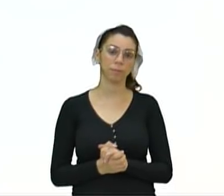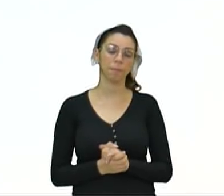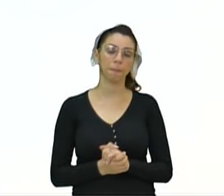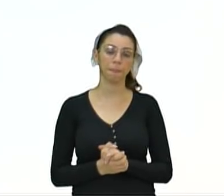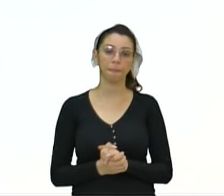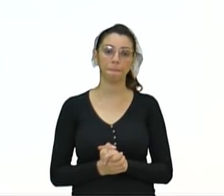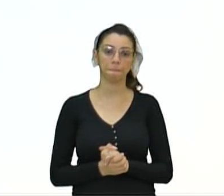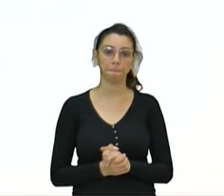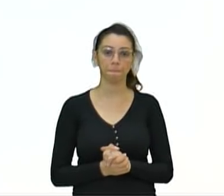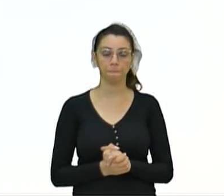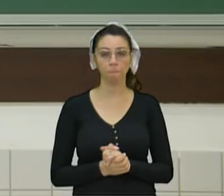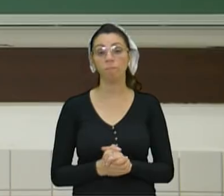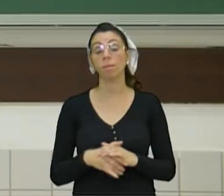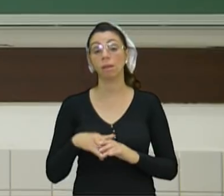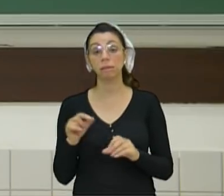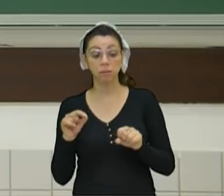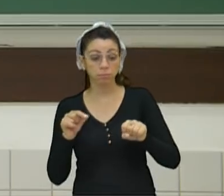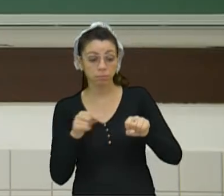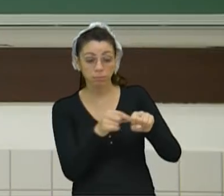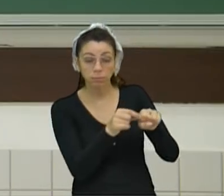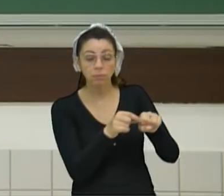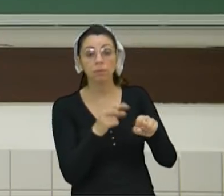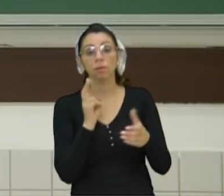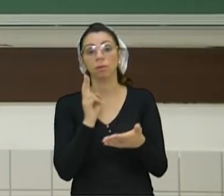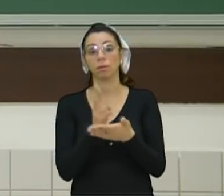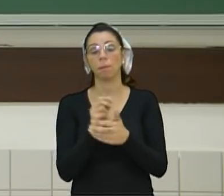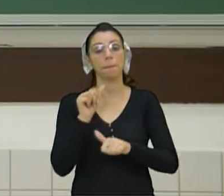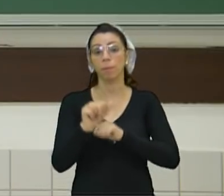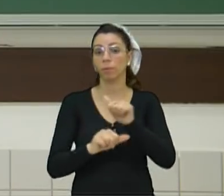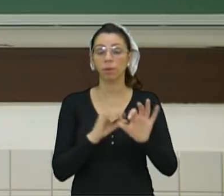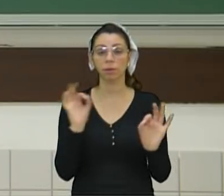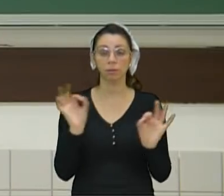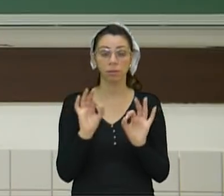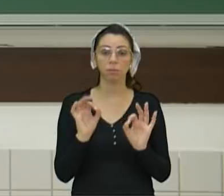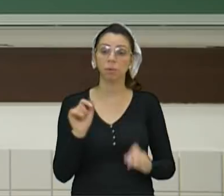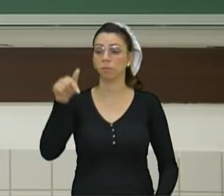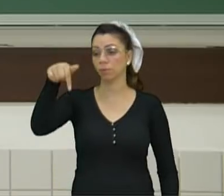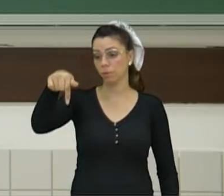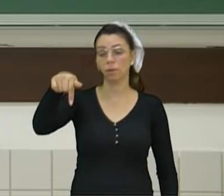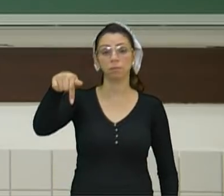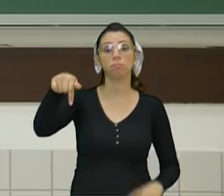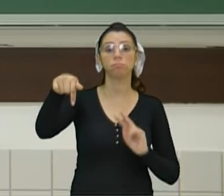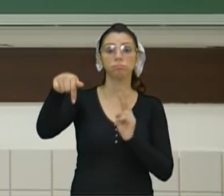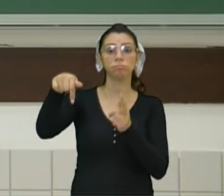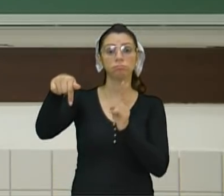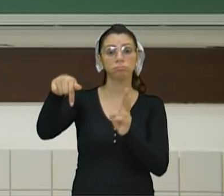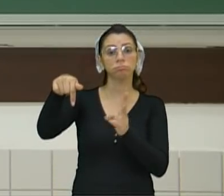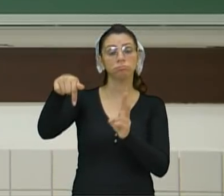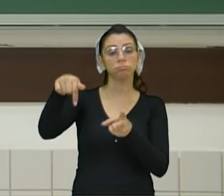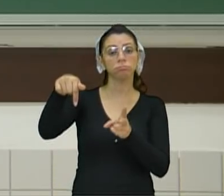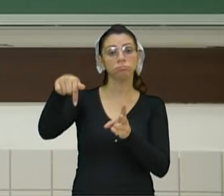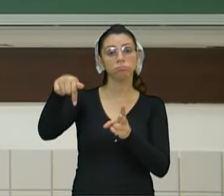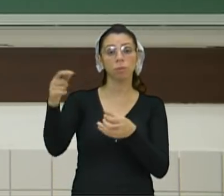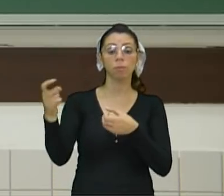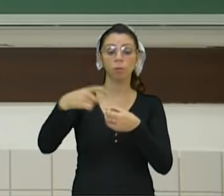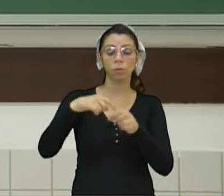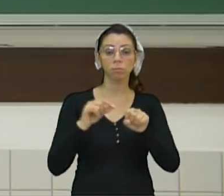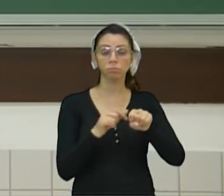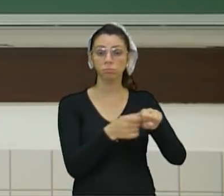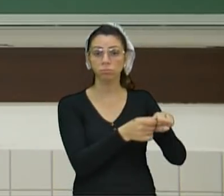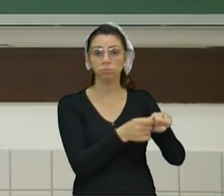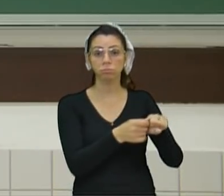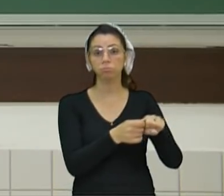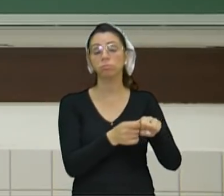foi reposto. Se ele foi reposto, não vai mudar. Eu tinha 7 parafusos, eu coloquei ele lá novamente para